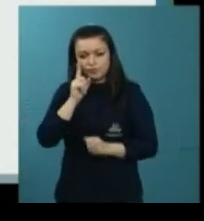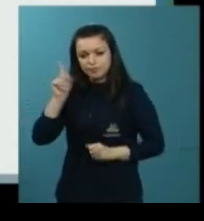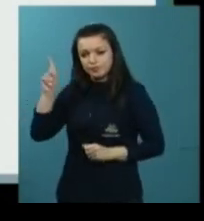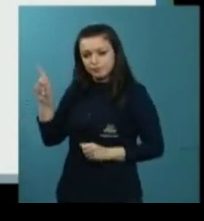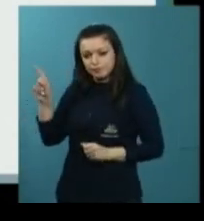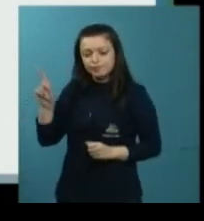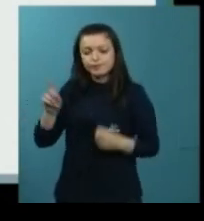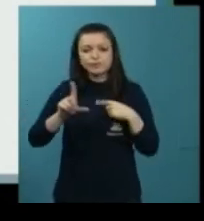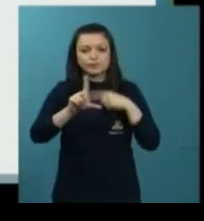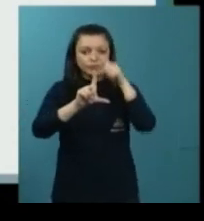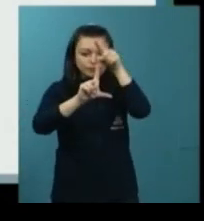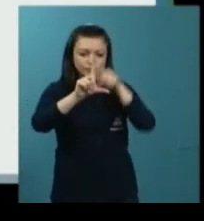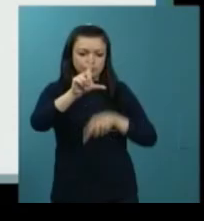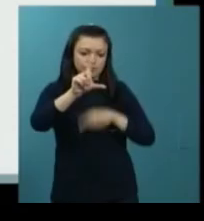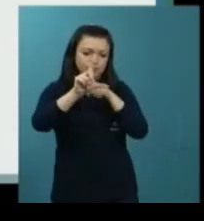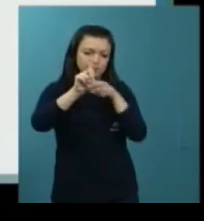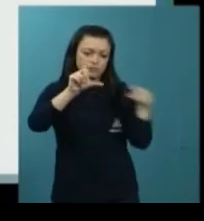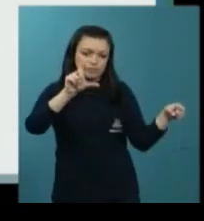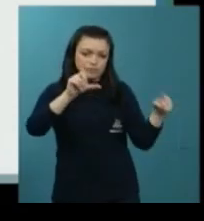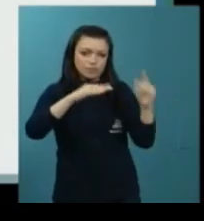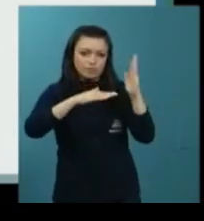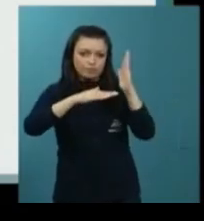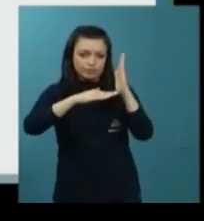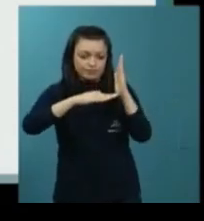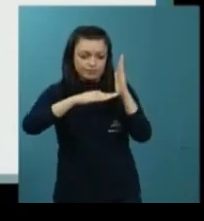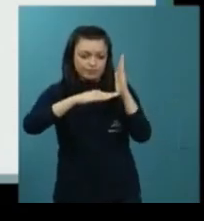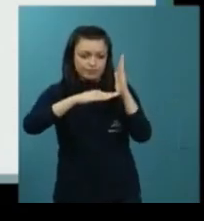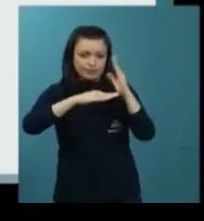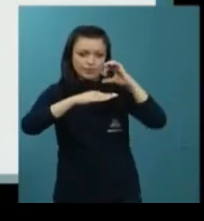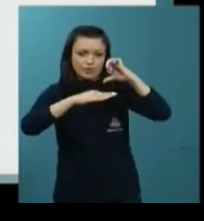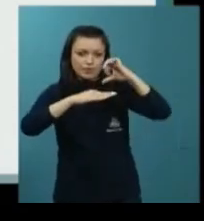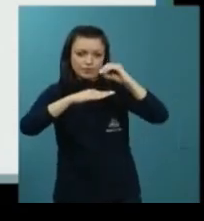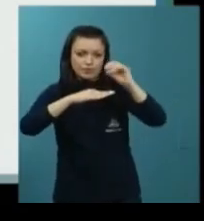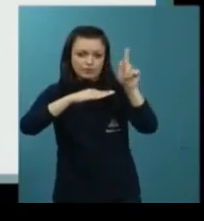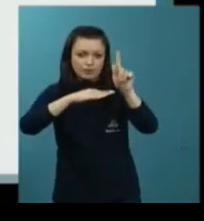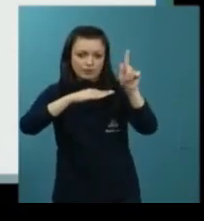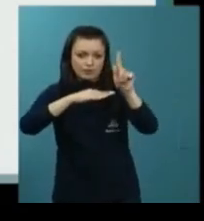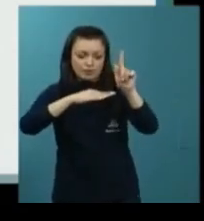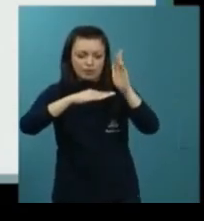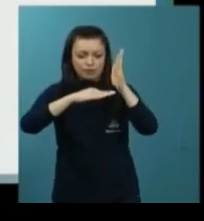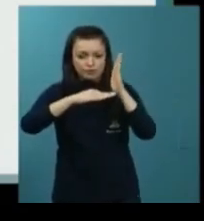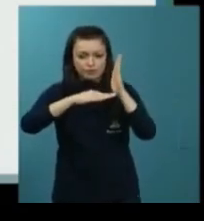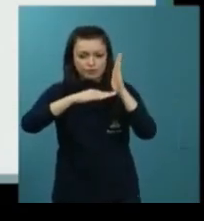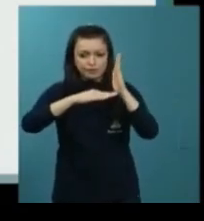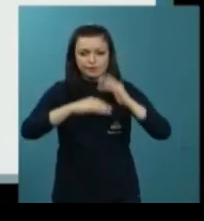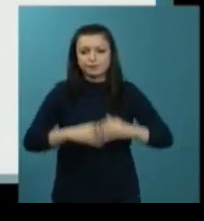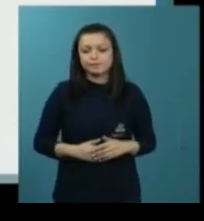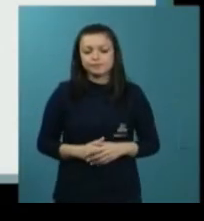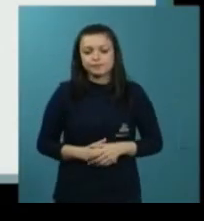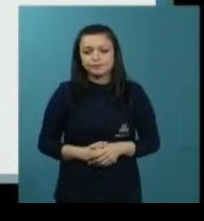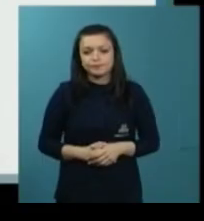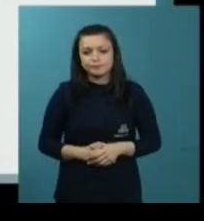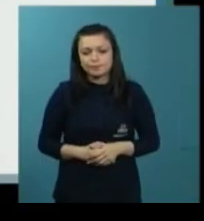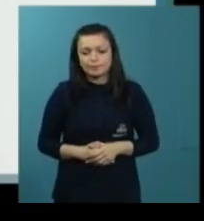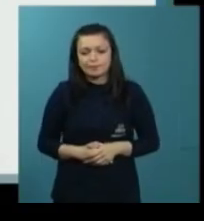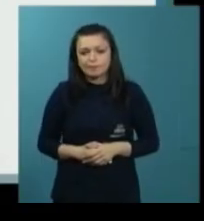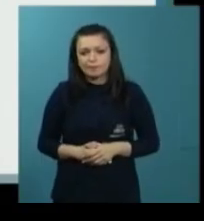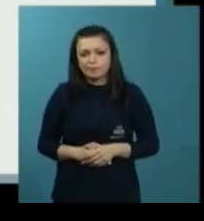formando entre eles um ângulo reto, um ângulo de 90 graus.